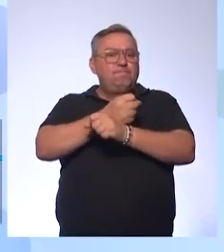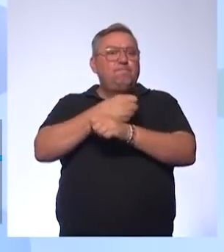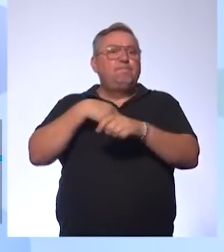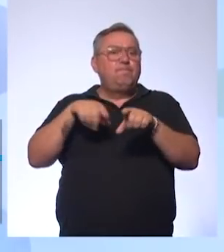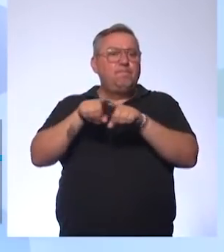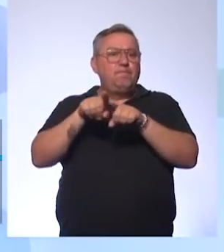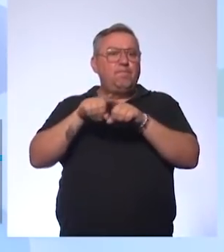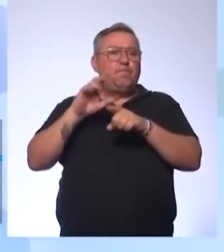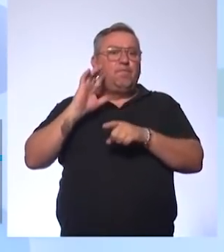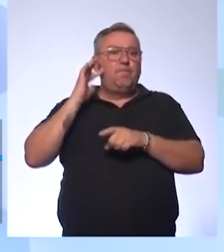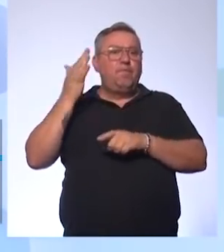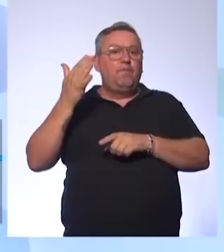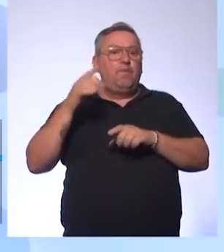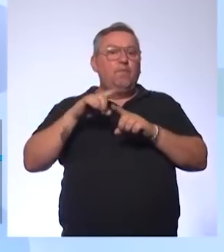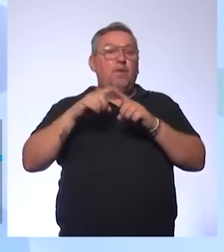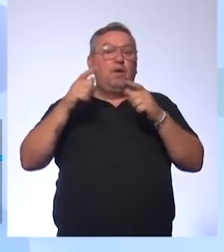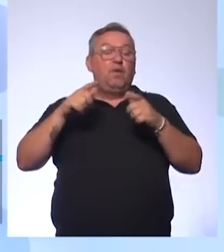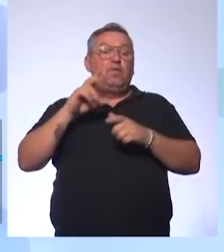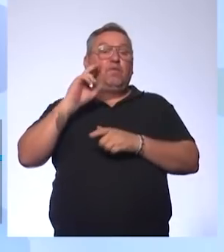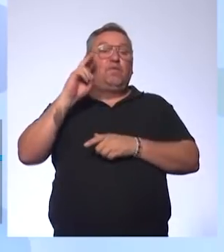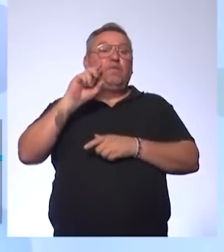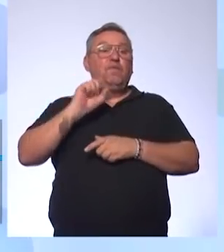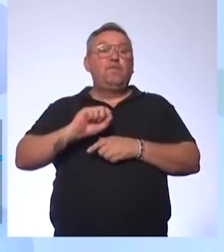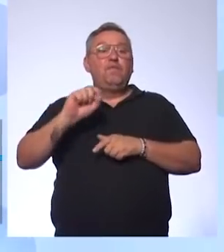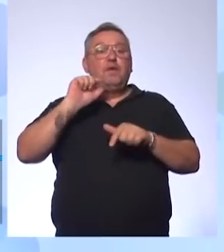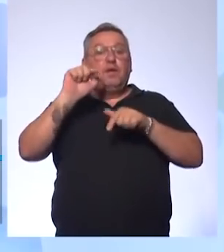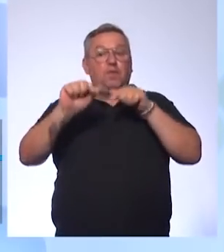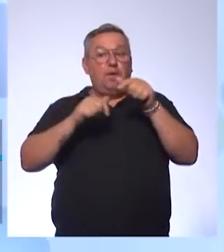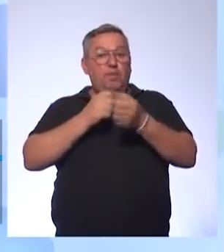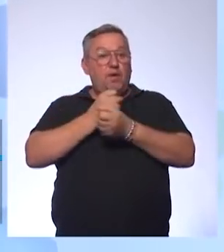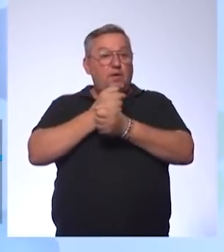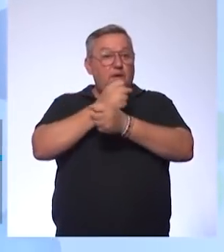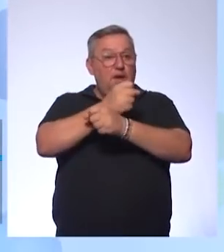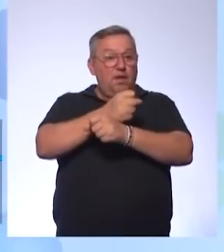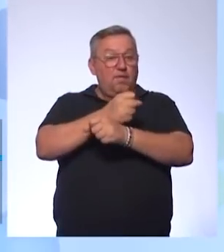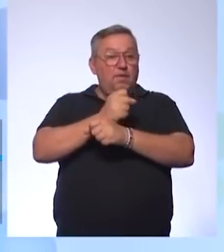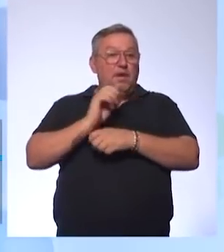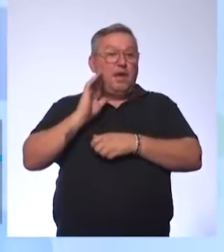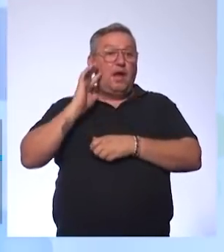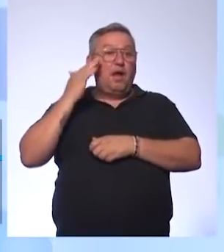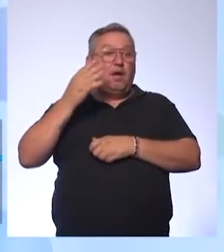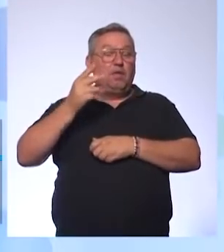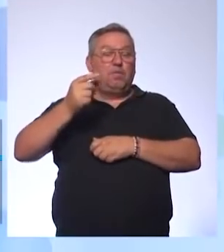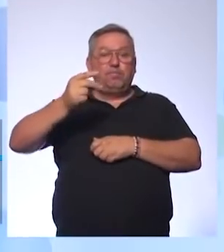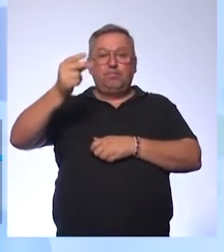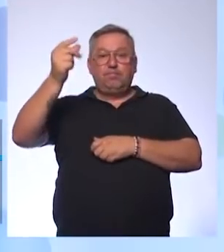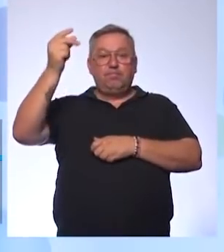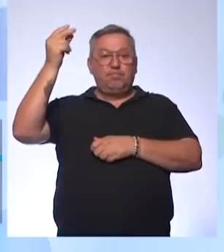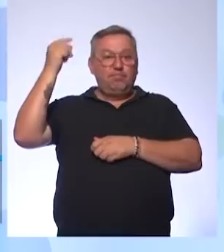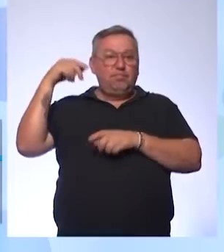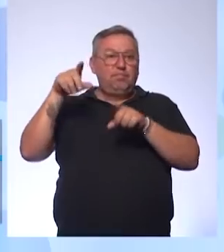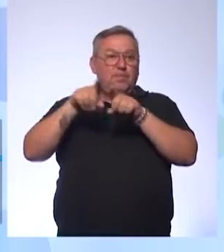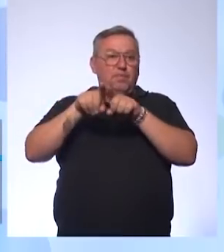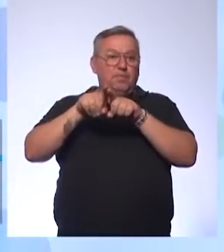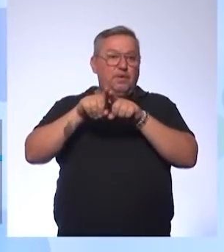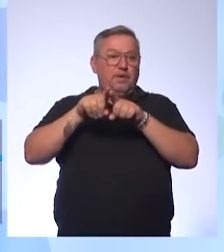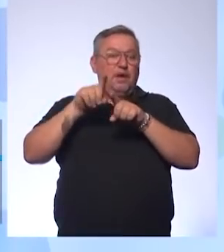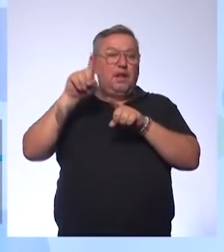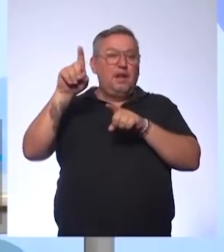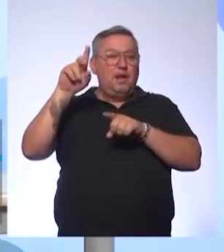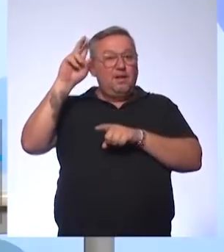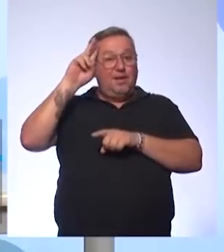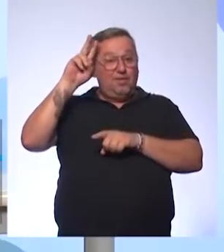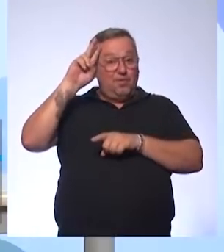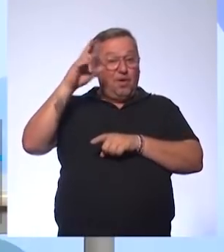também ocorreu, mas hoje nós vamos ver que esse trabalho escravizado, ele acontece já há muito tempo, inclusive lá na história antiga ela